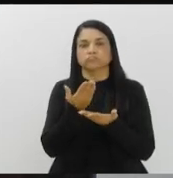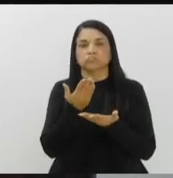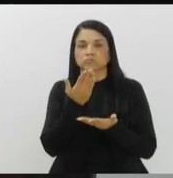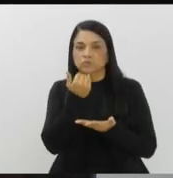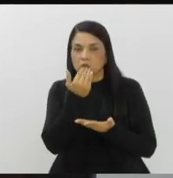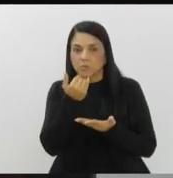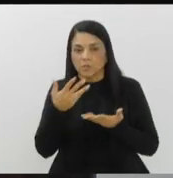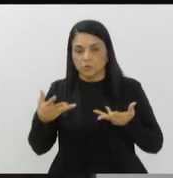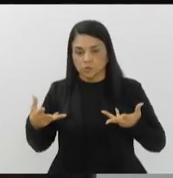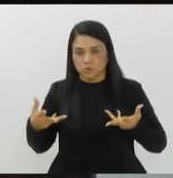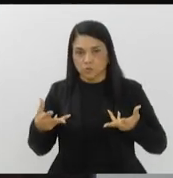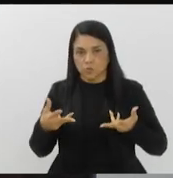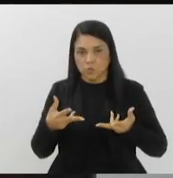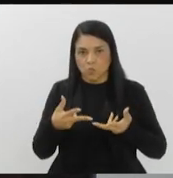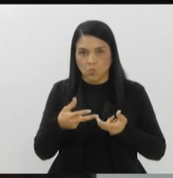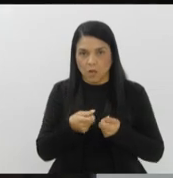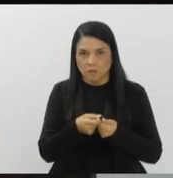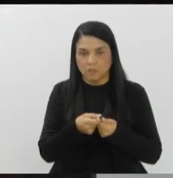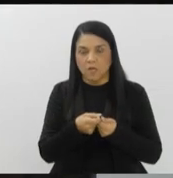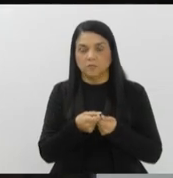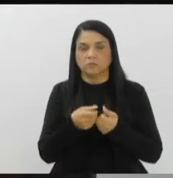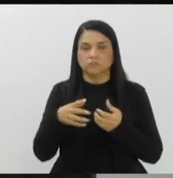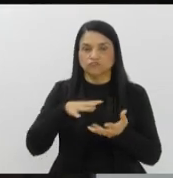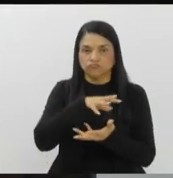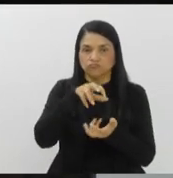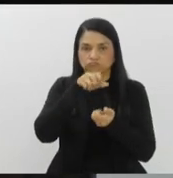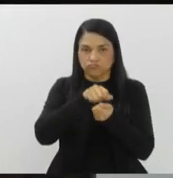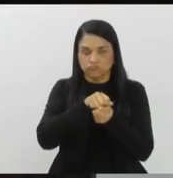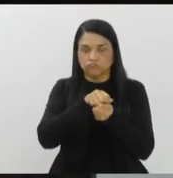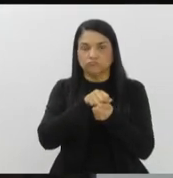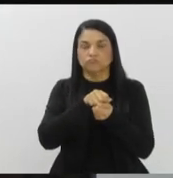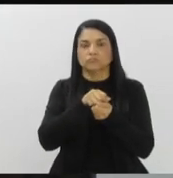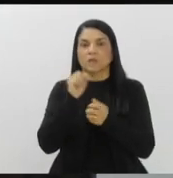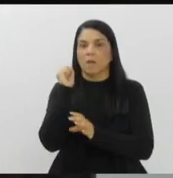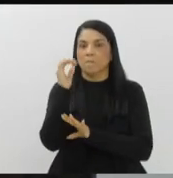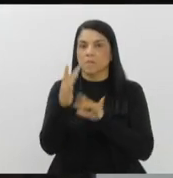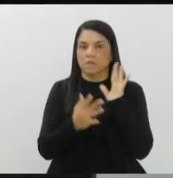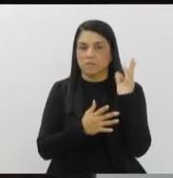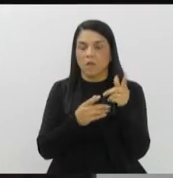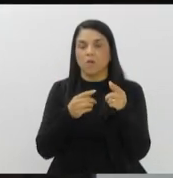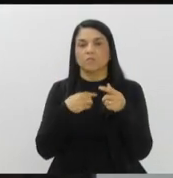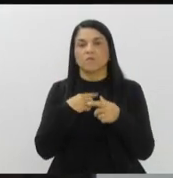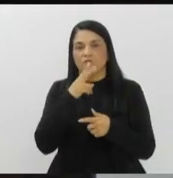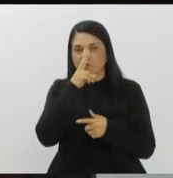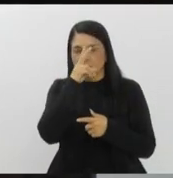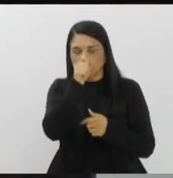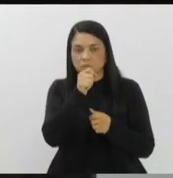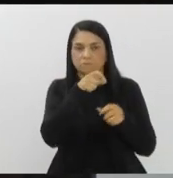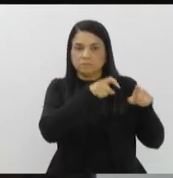qualidade com sustentabilidade ambiental e fortalecimento da agricultura familiar.